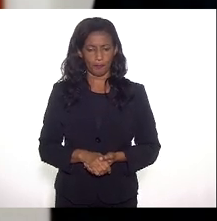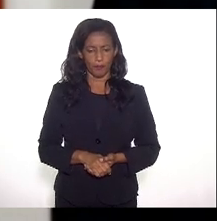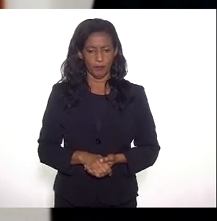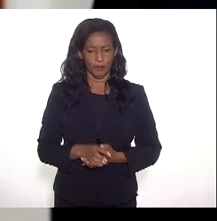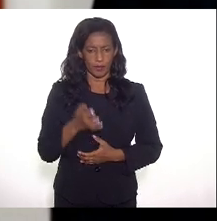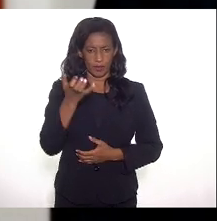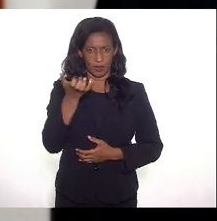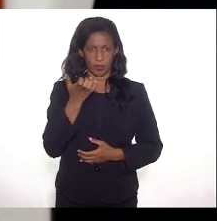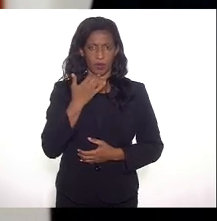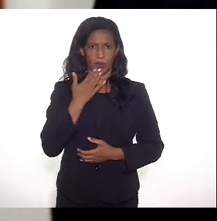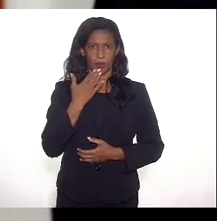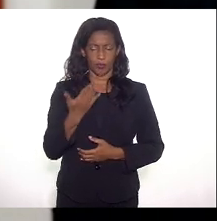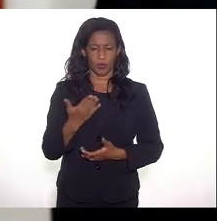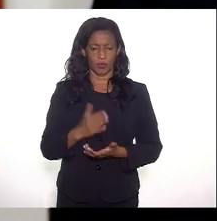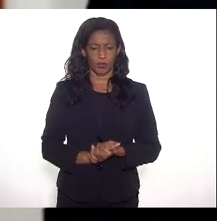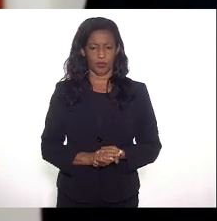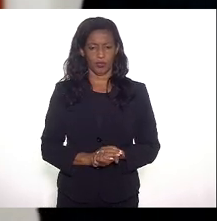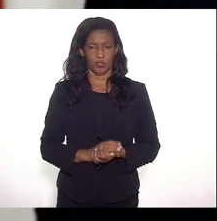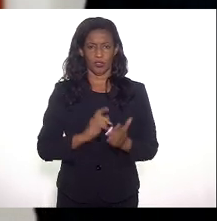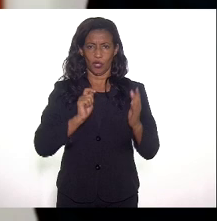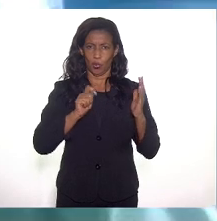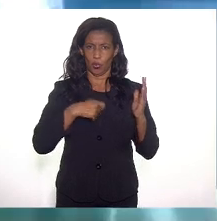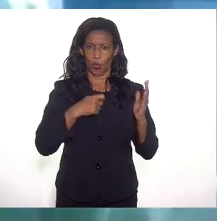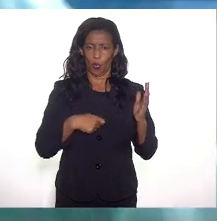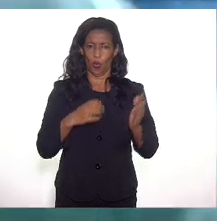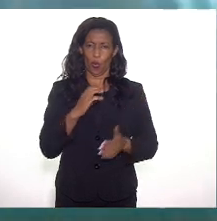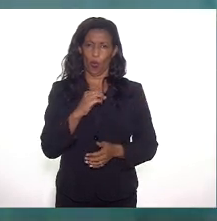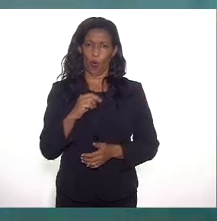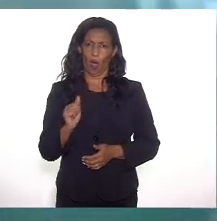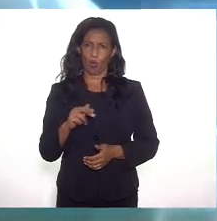quero pedir aos autores coautoria. Também eu.